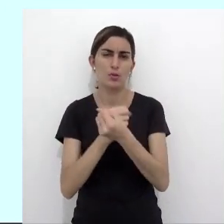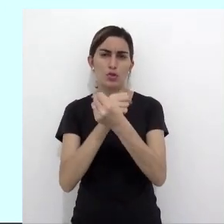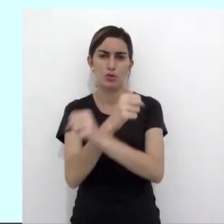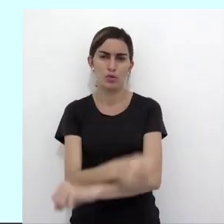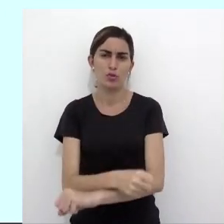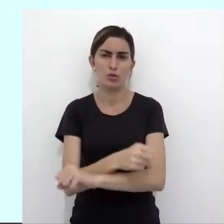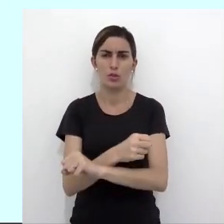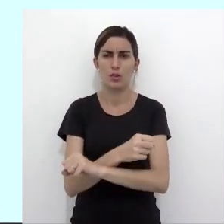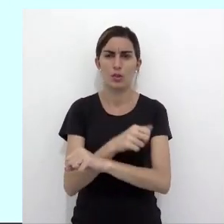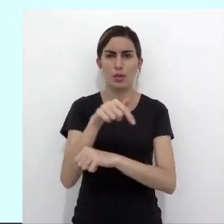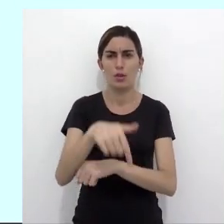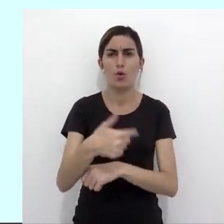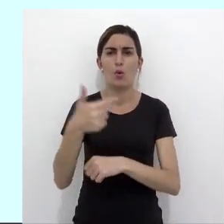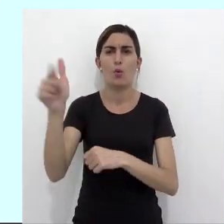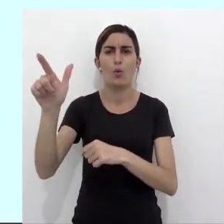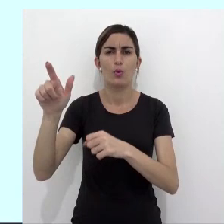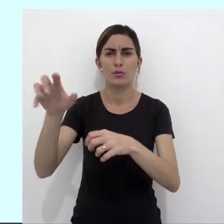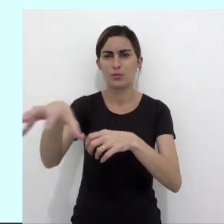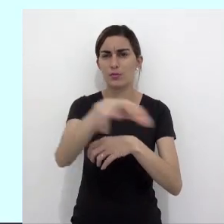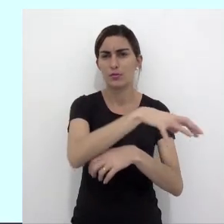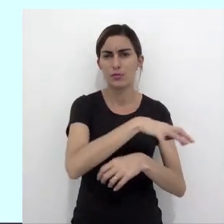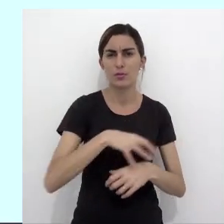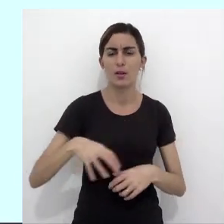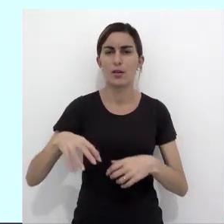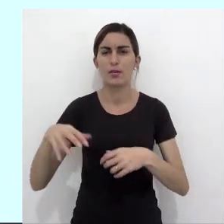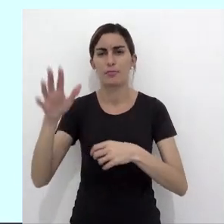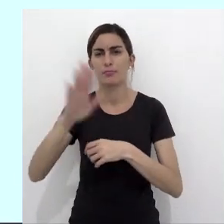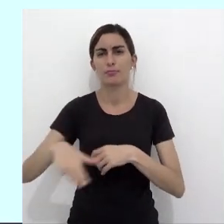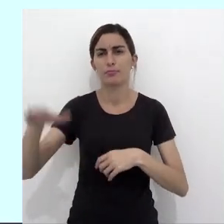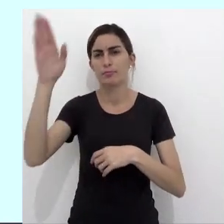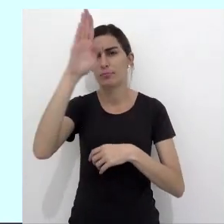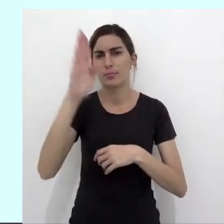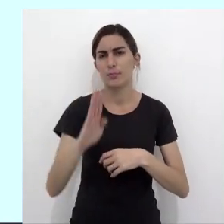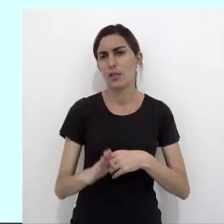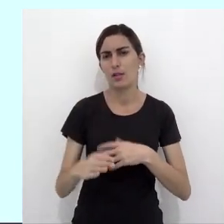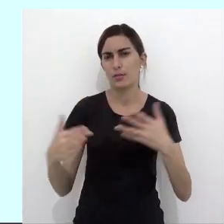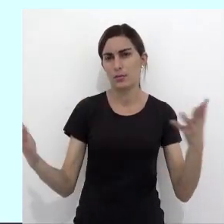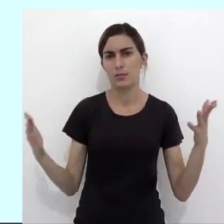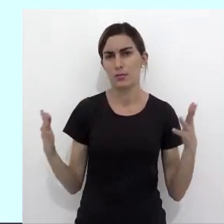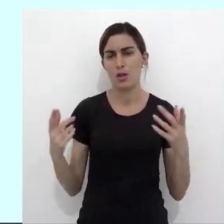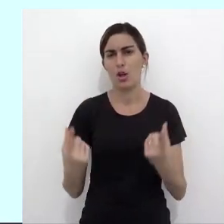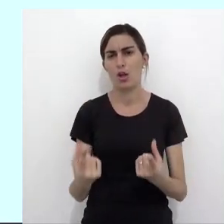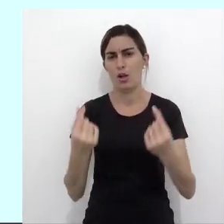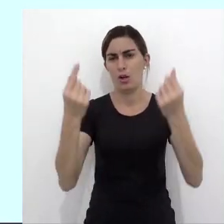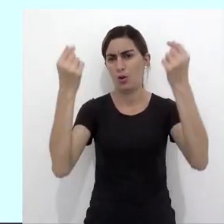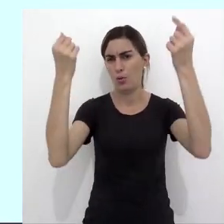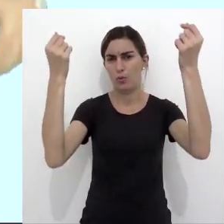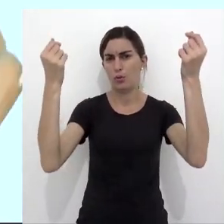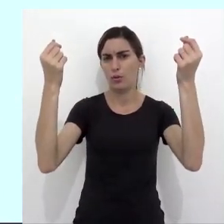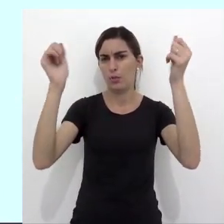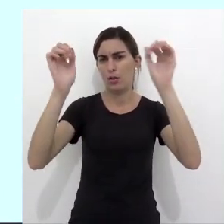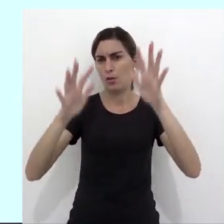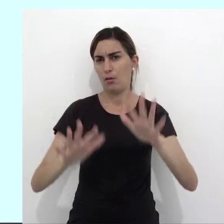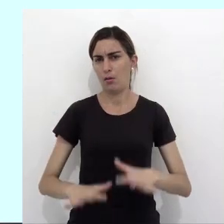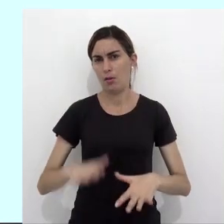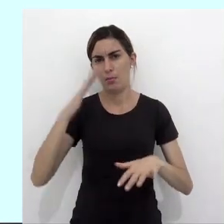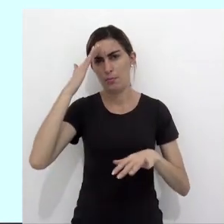Escravizados das províncias que estavam ali com suas economias em decadência,